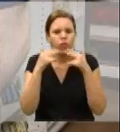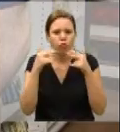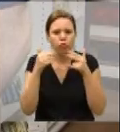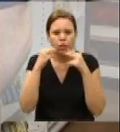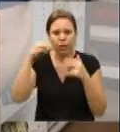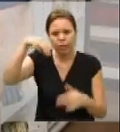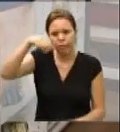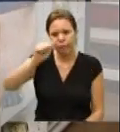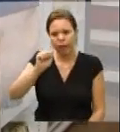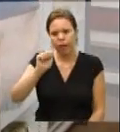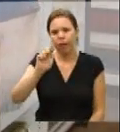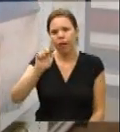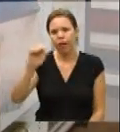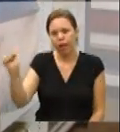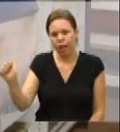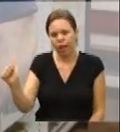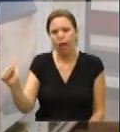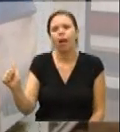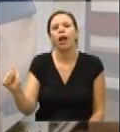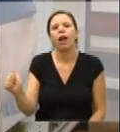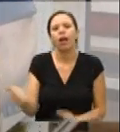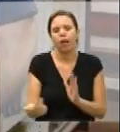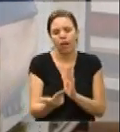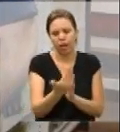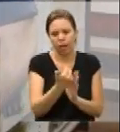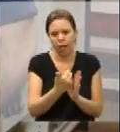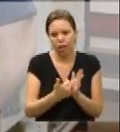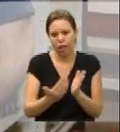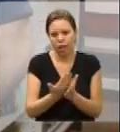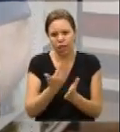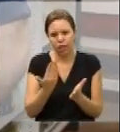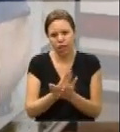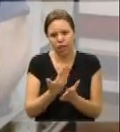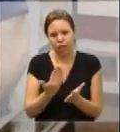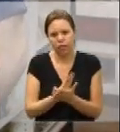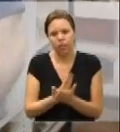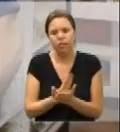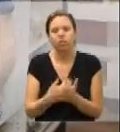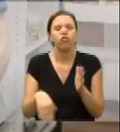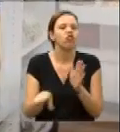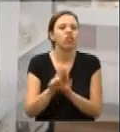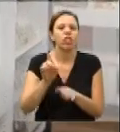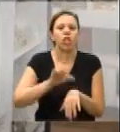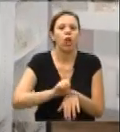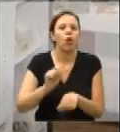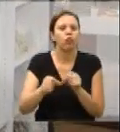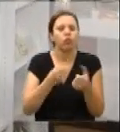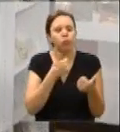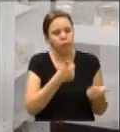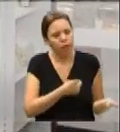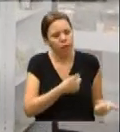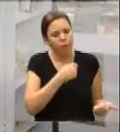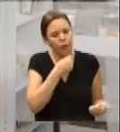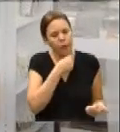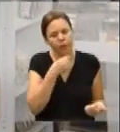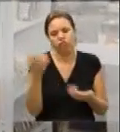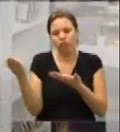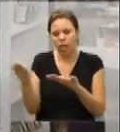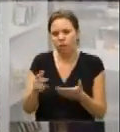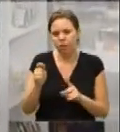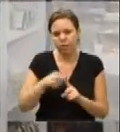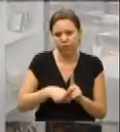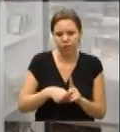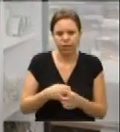mangás e quadrinhos. E aí, Rafael, o que tá chegando na loja? E aí, Michel, tudo bem? Aqui na loja a gente recebeu já esse